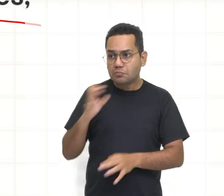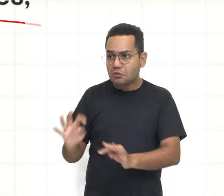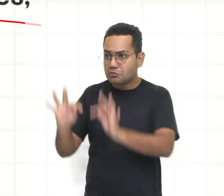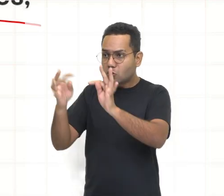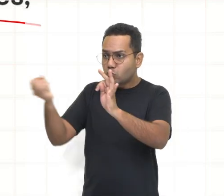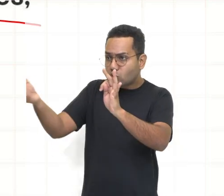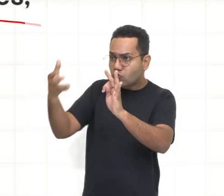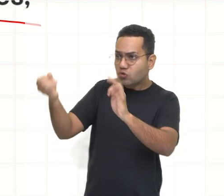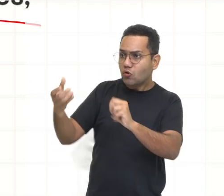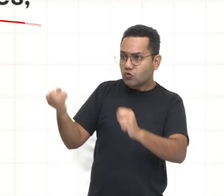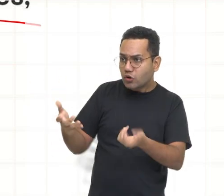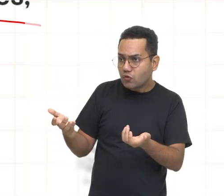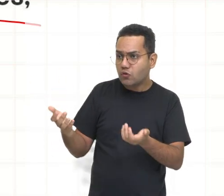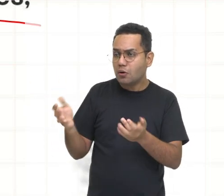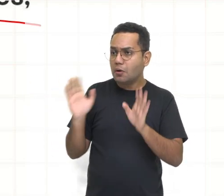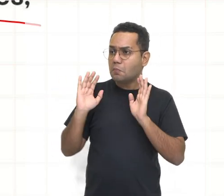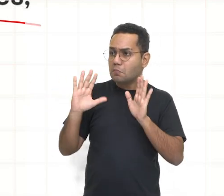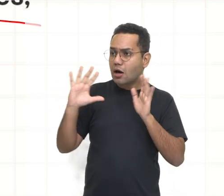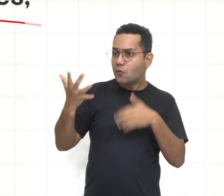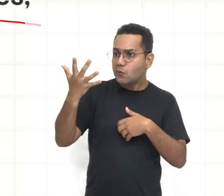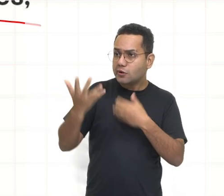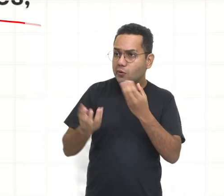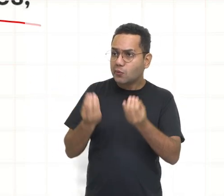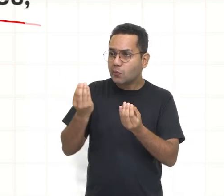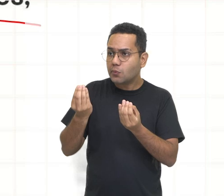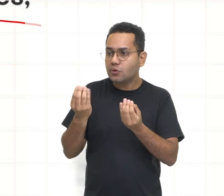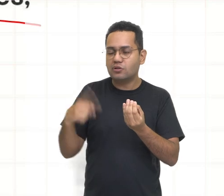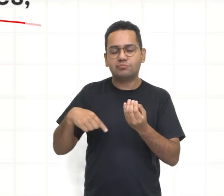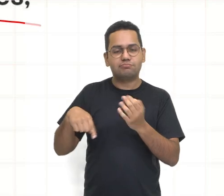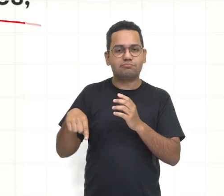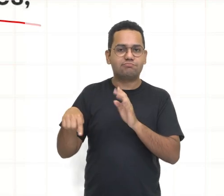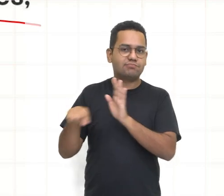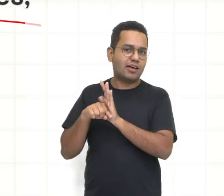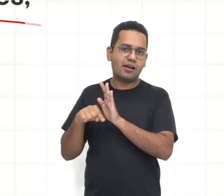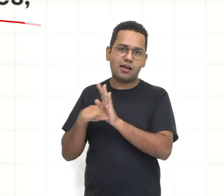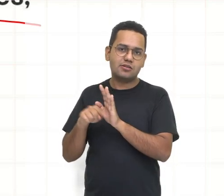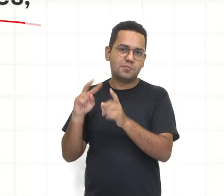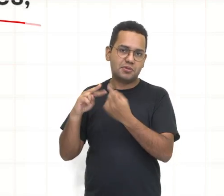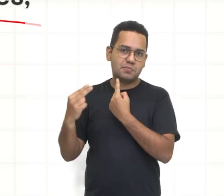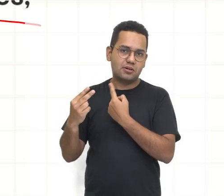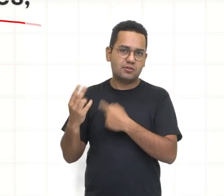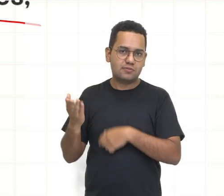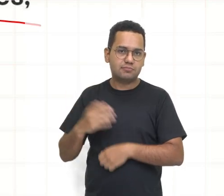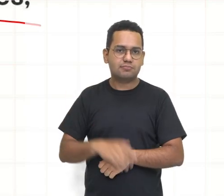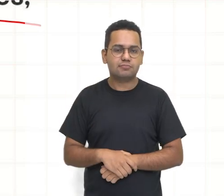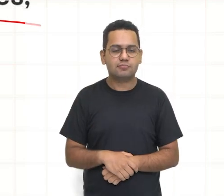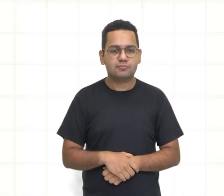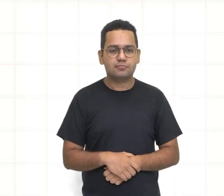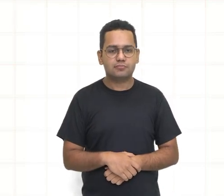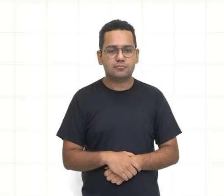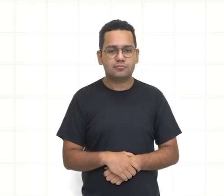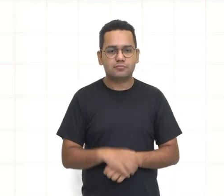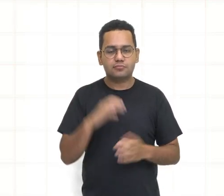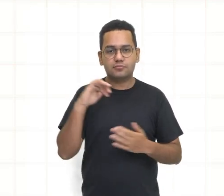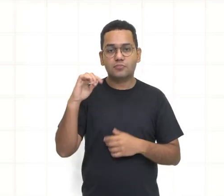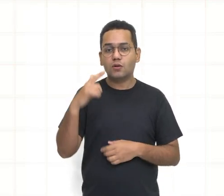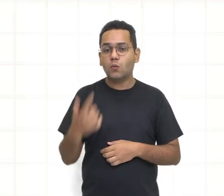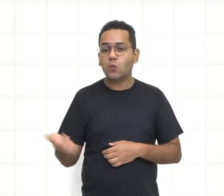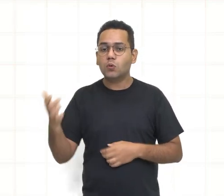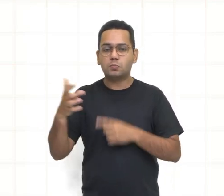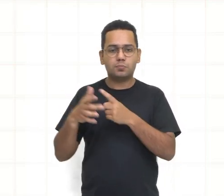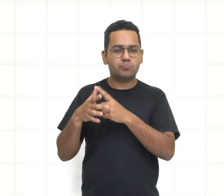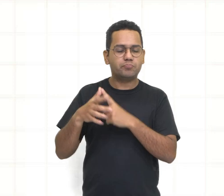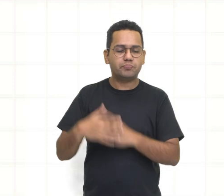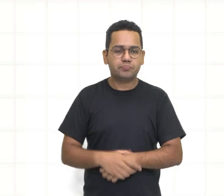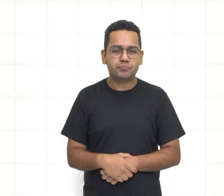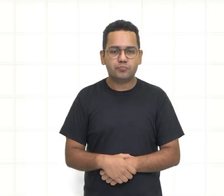vez melhor, e isso é uma característica negativa dessa cultura de massa. Padrões